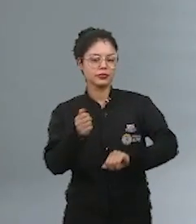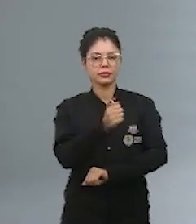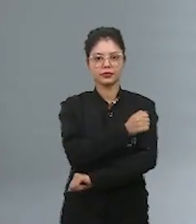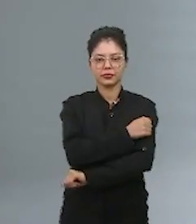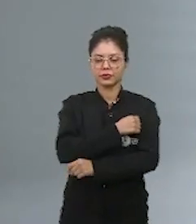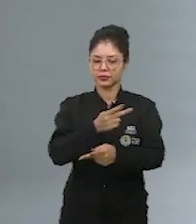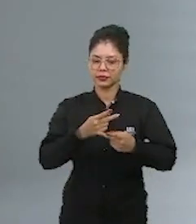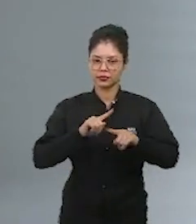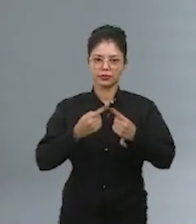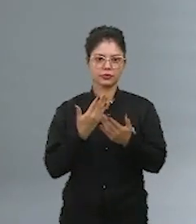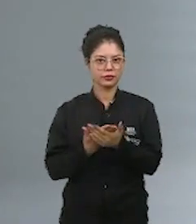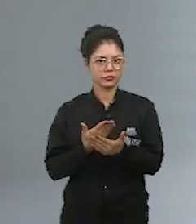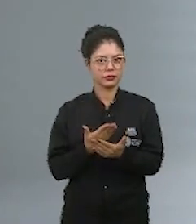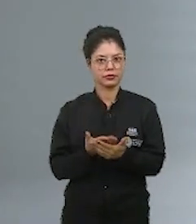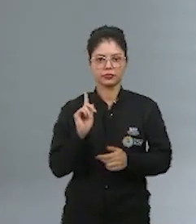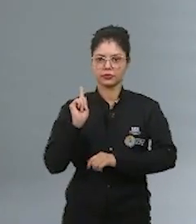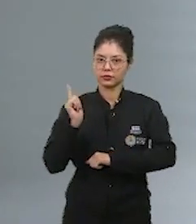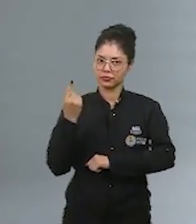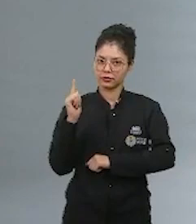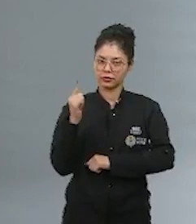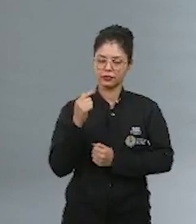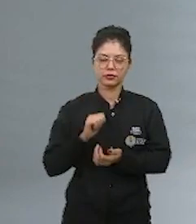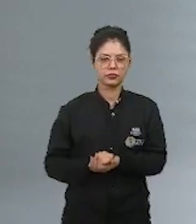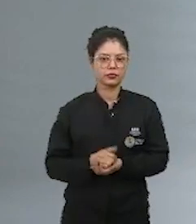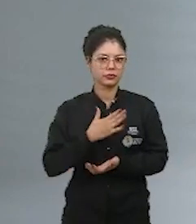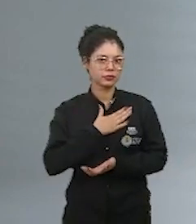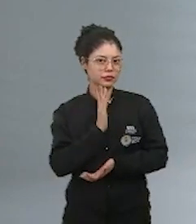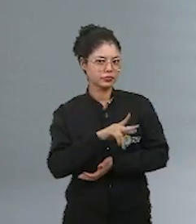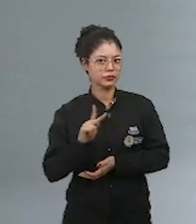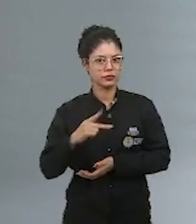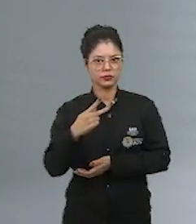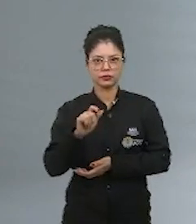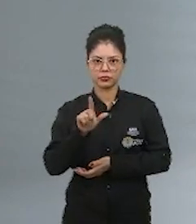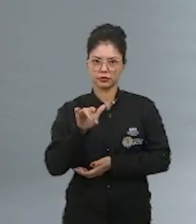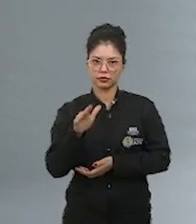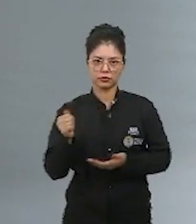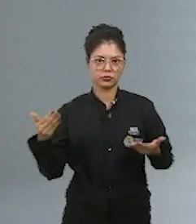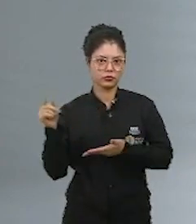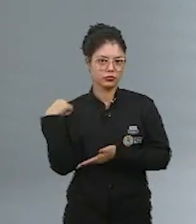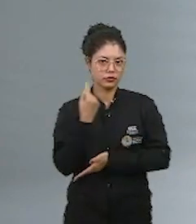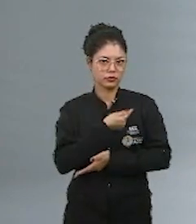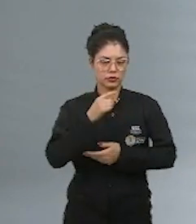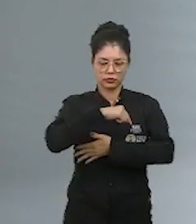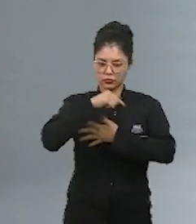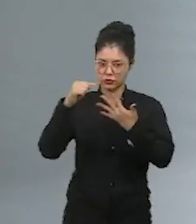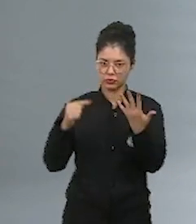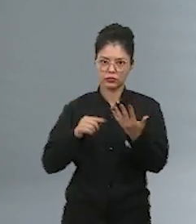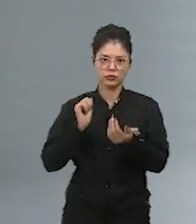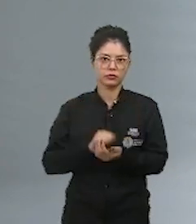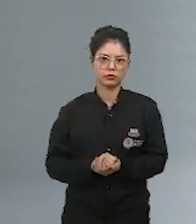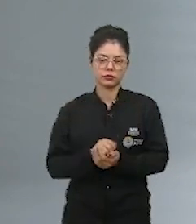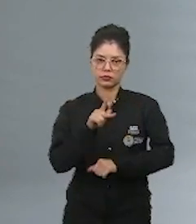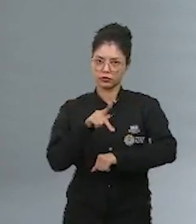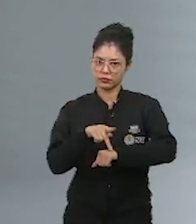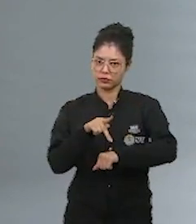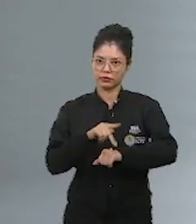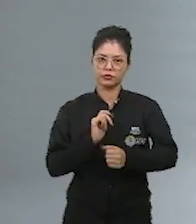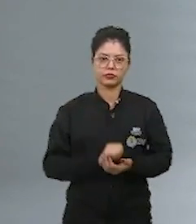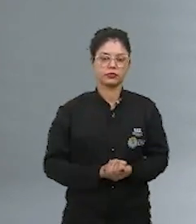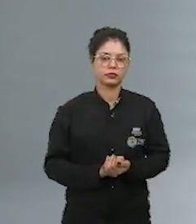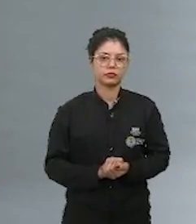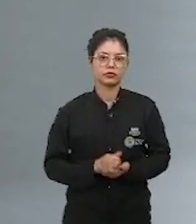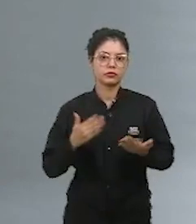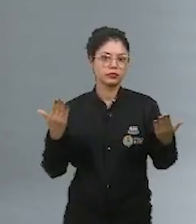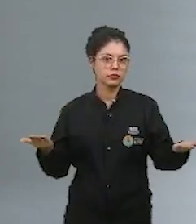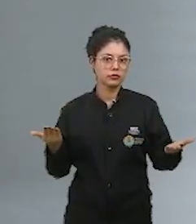Olá, seja bem-vindo a mais uma aula de Geografia. Eu sou a professora Paula e hoje vamos falar sobre os tipos de rochas,